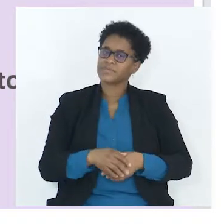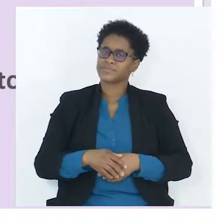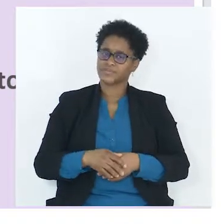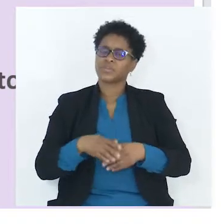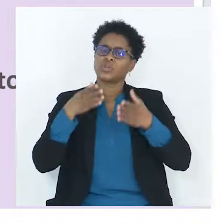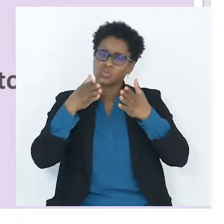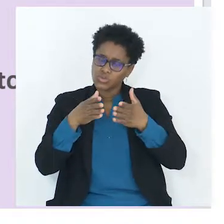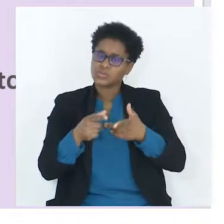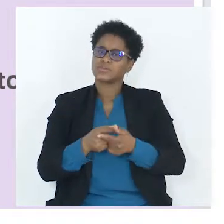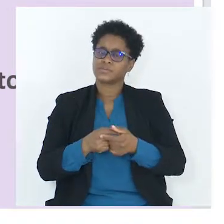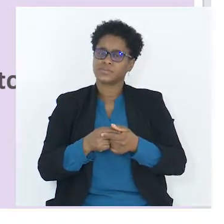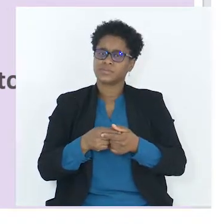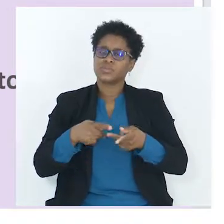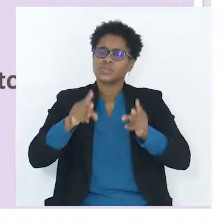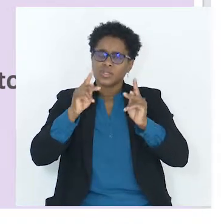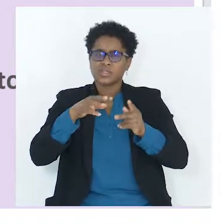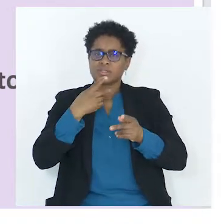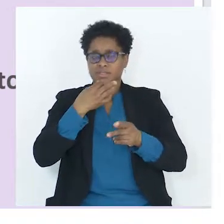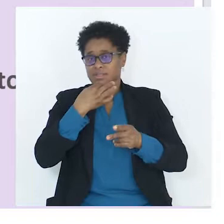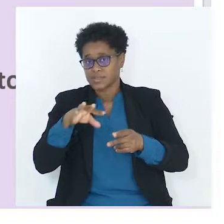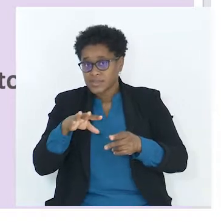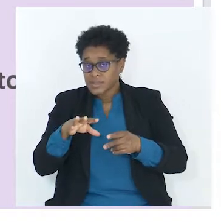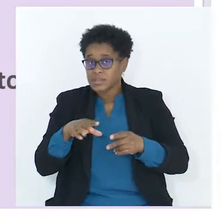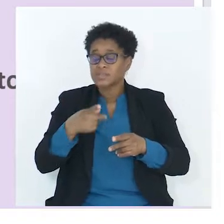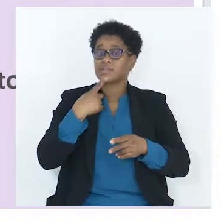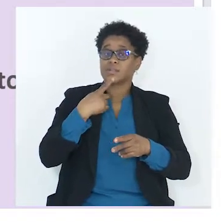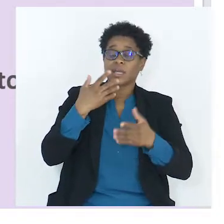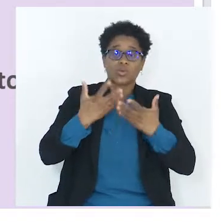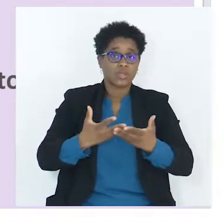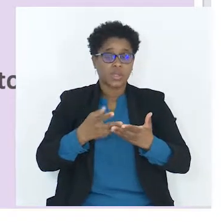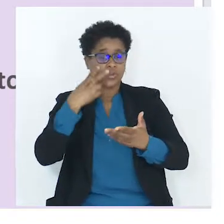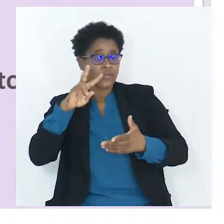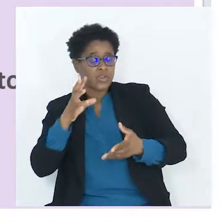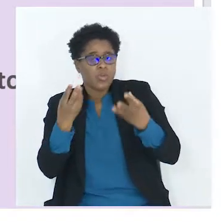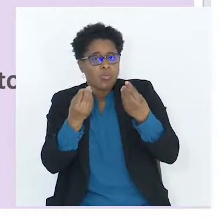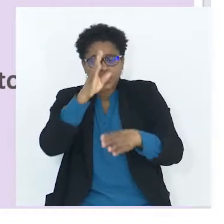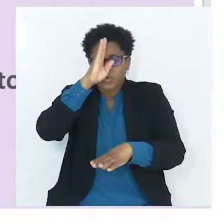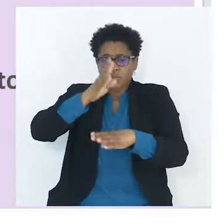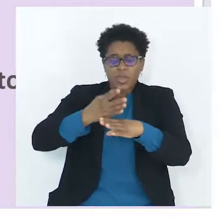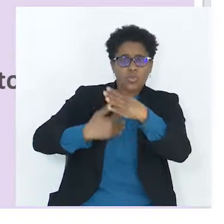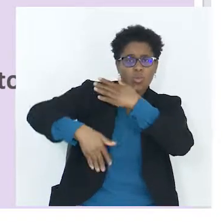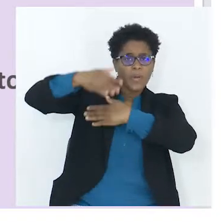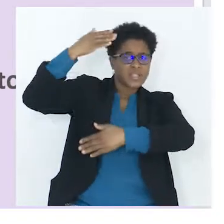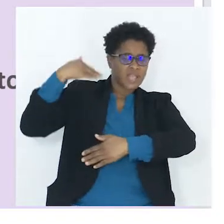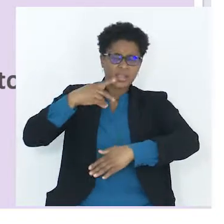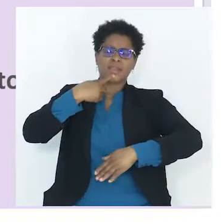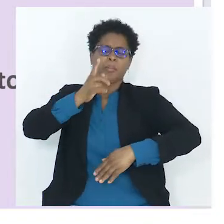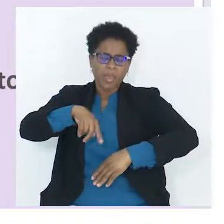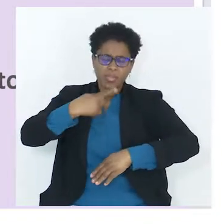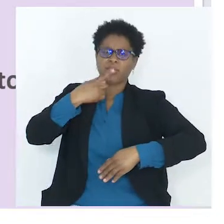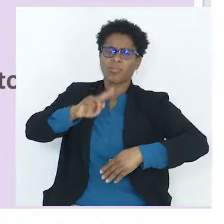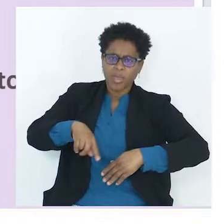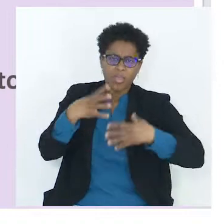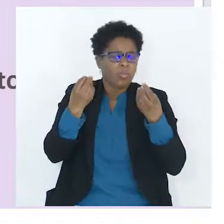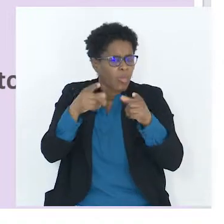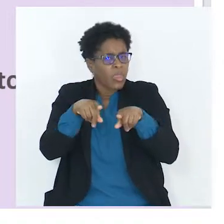Permite compreender a atualidade, visto que muitos dos acontecimentos do passado repetem-se de